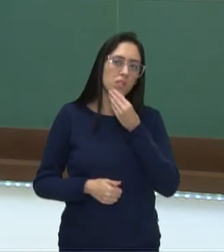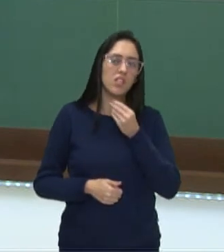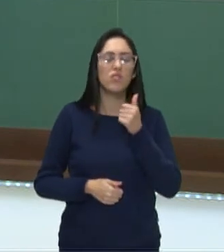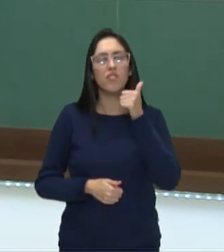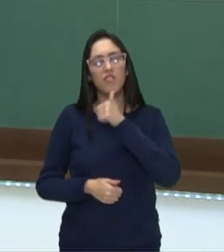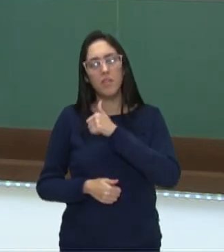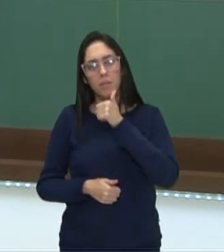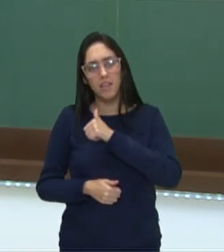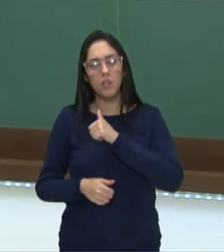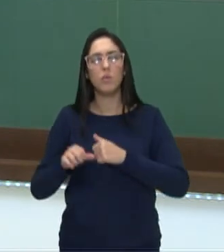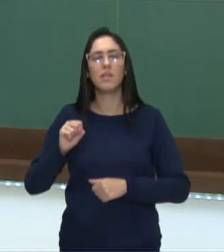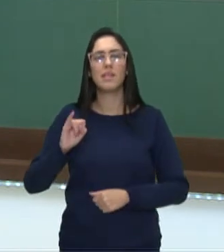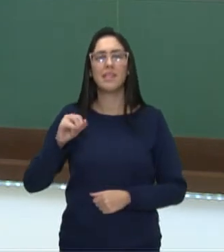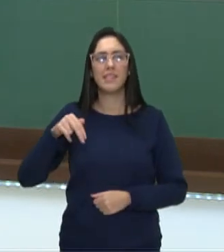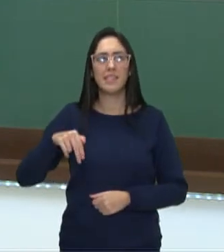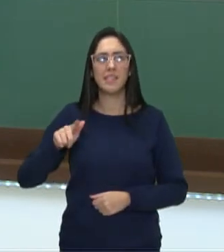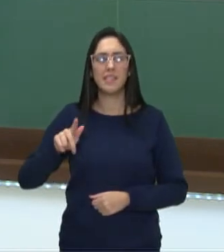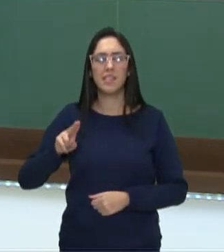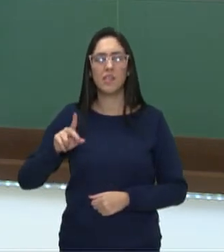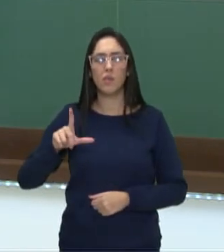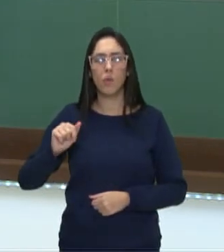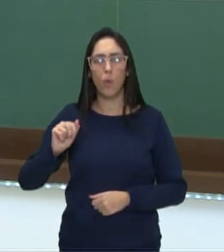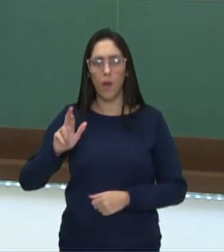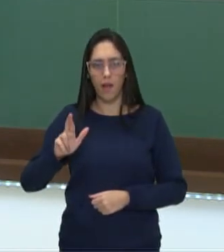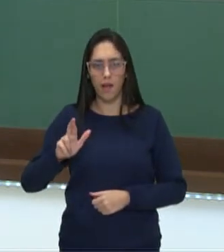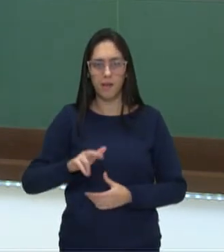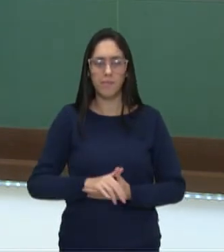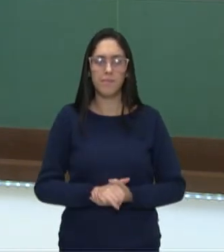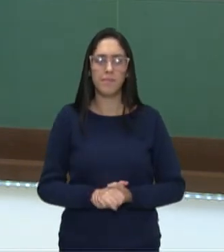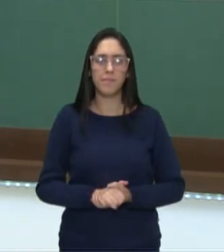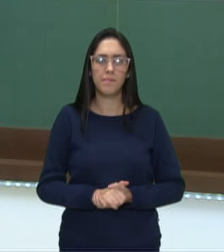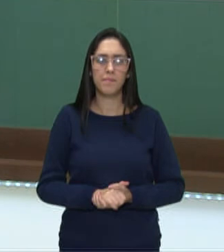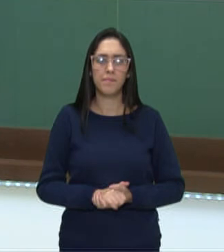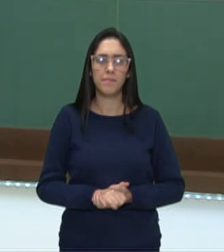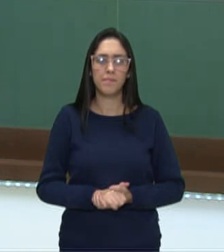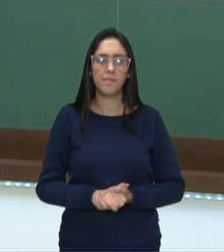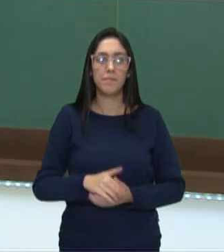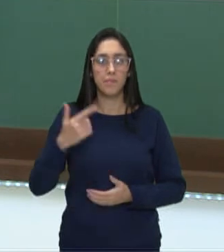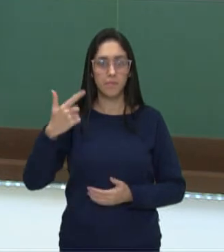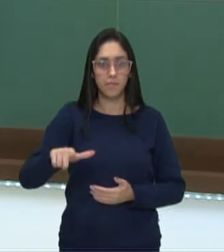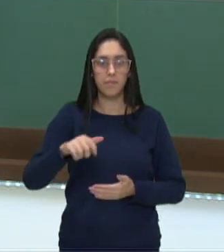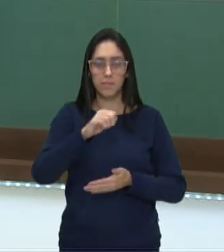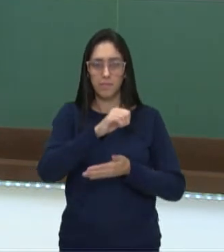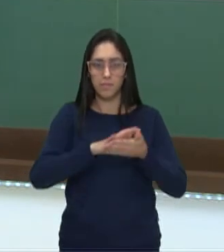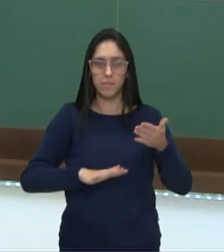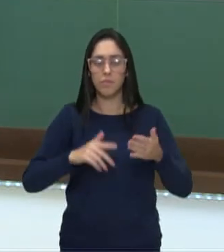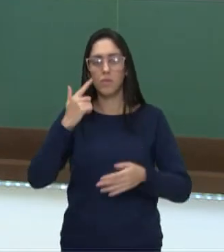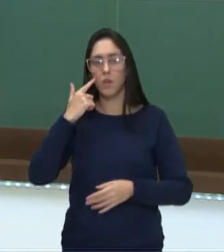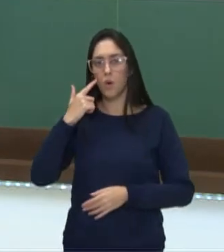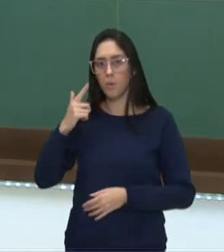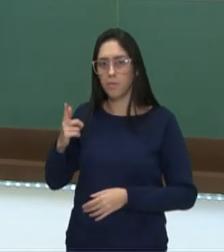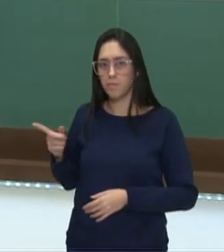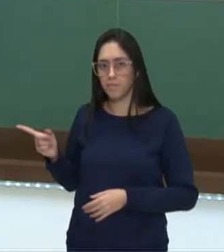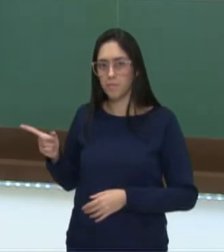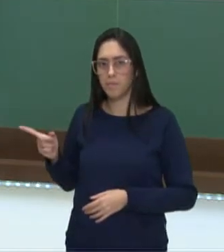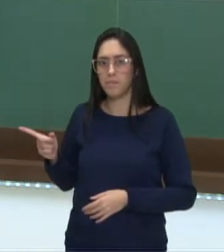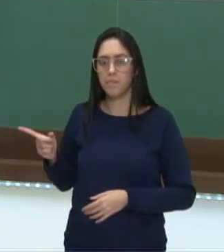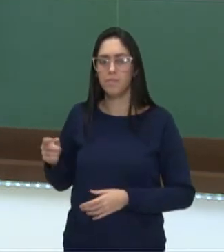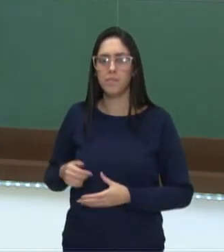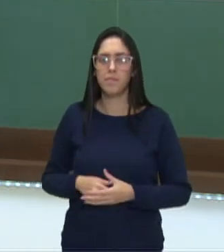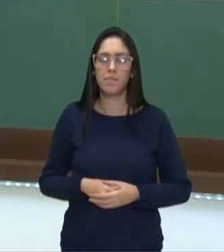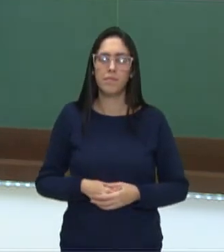feminino, singular e plural. Vamos para mais um exercício. Aqui vocês irão completar,